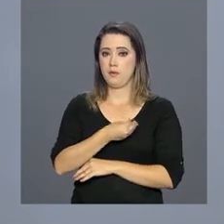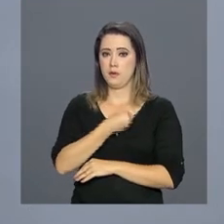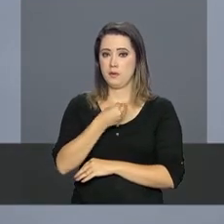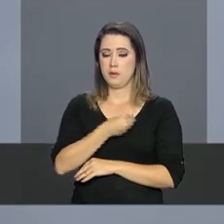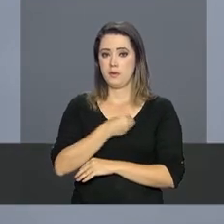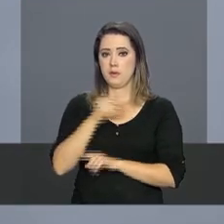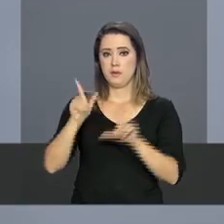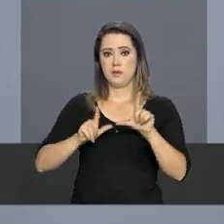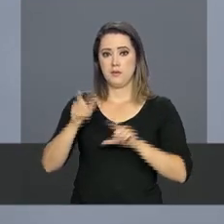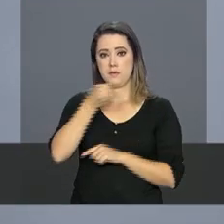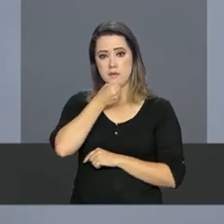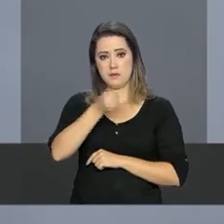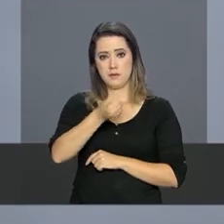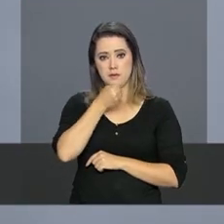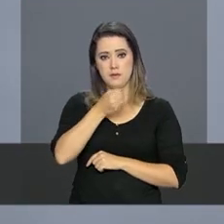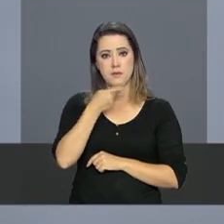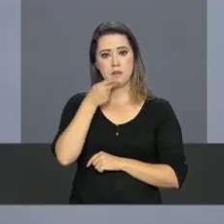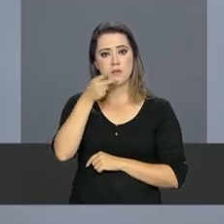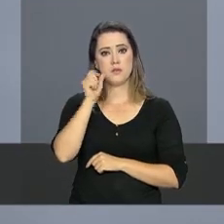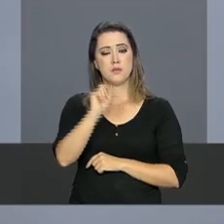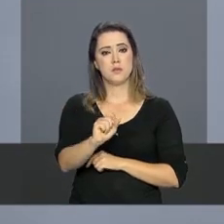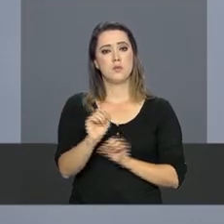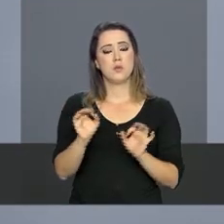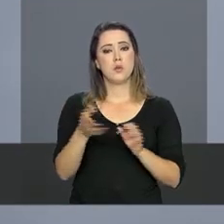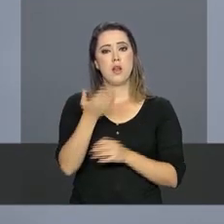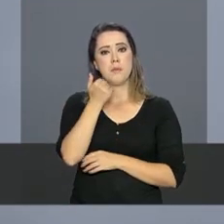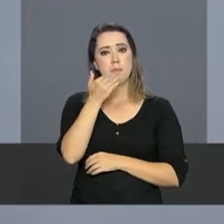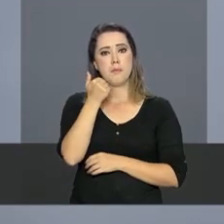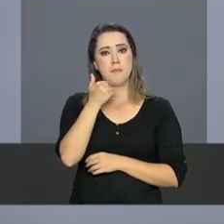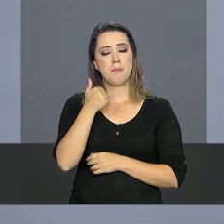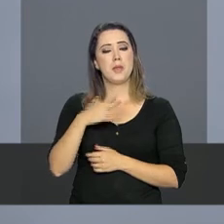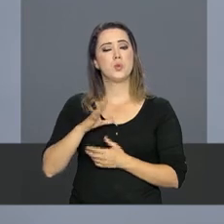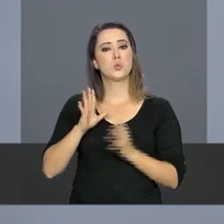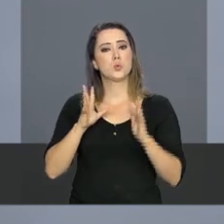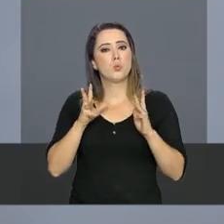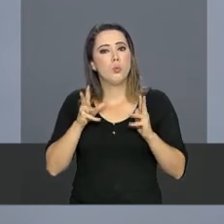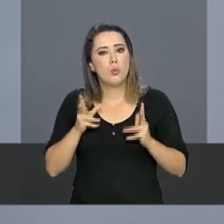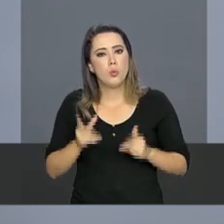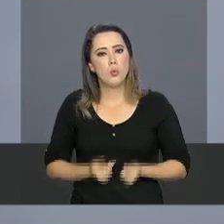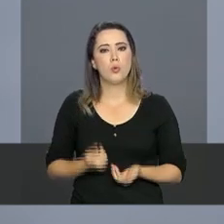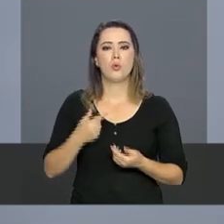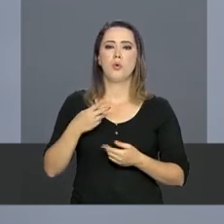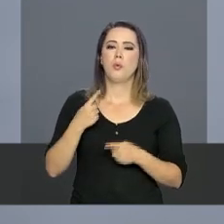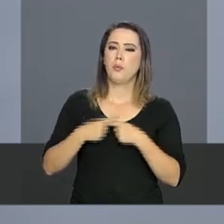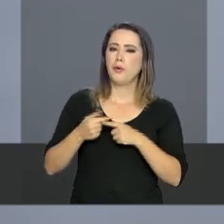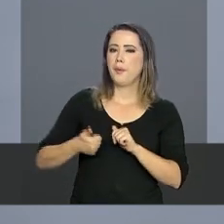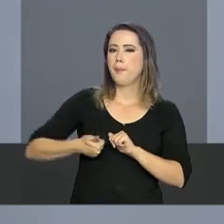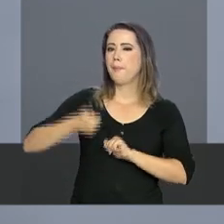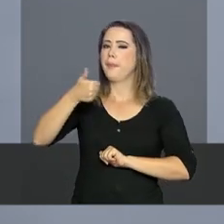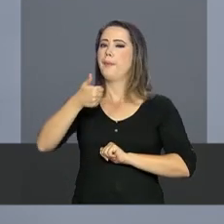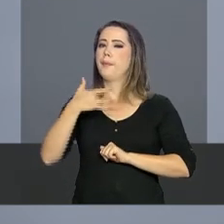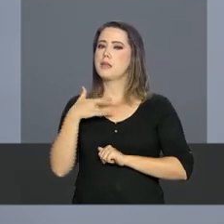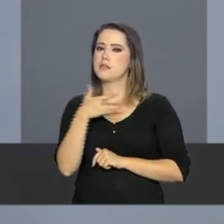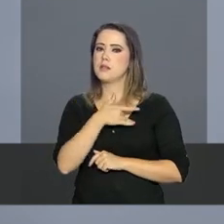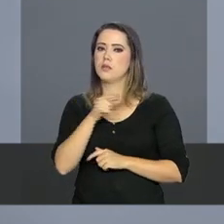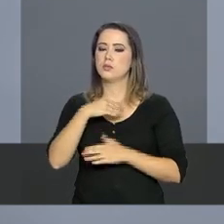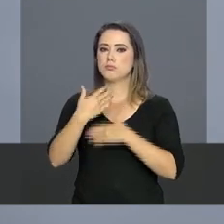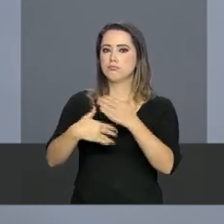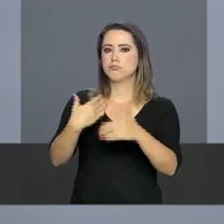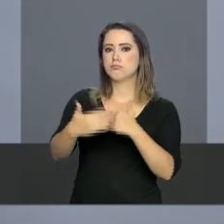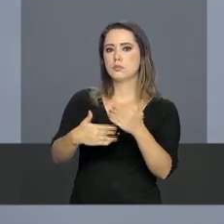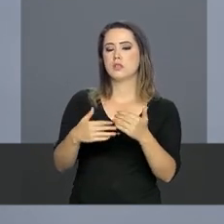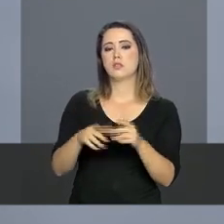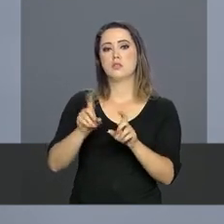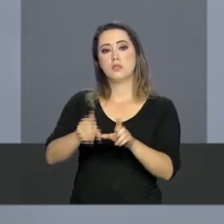o programa nbr entrevista que vai falar sobre o consumo de alimentos orgânicos quais as vantagens para a saúde e também para a cadeia produtiva